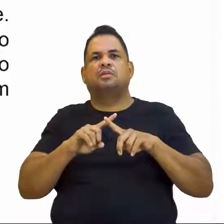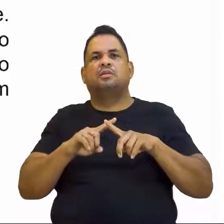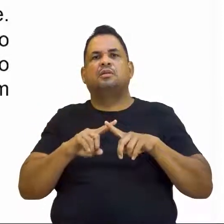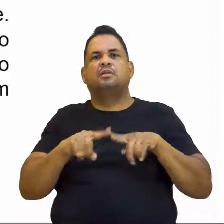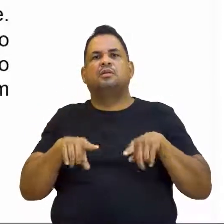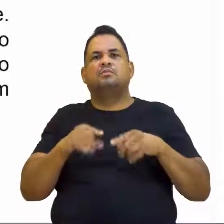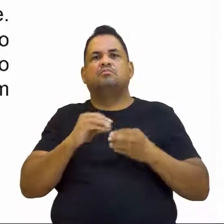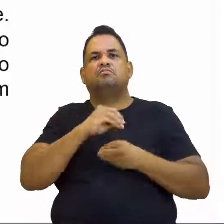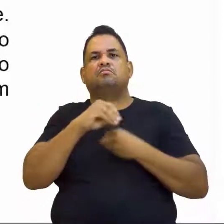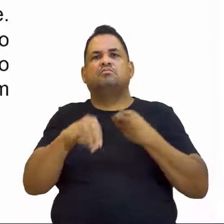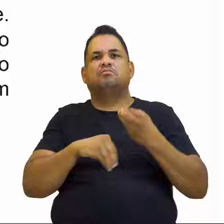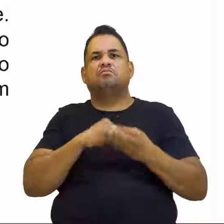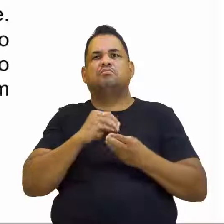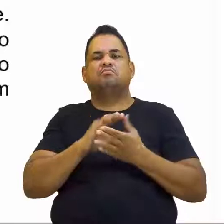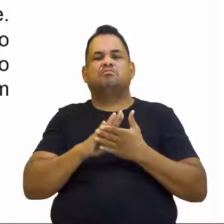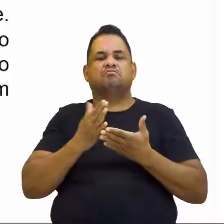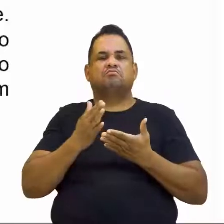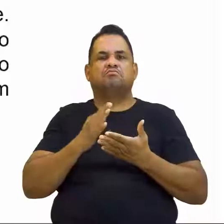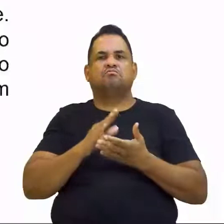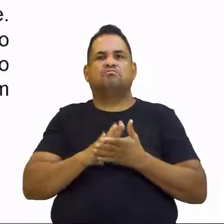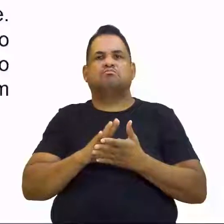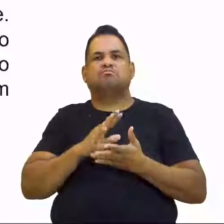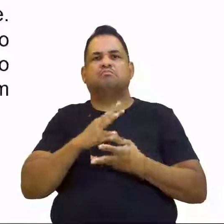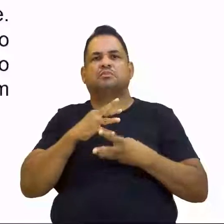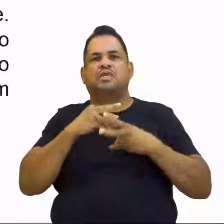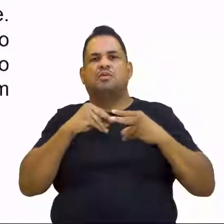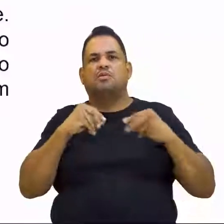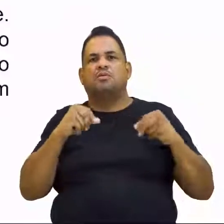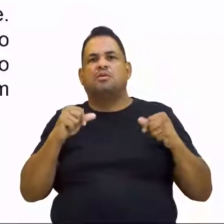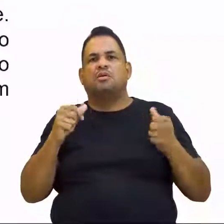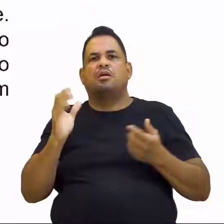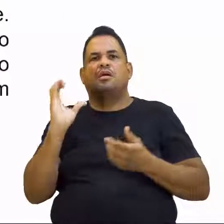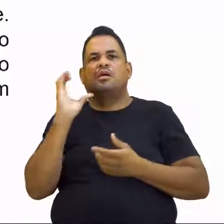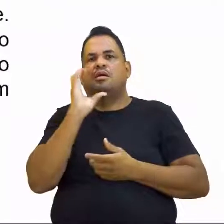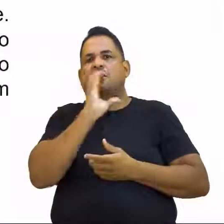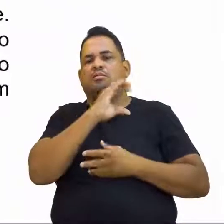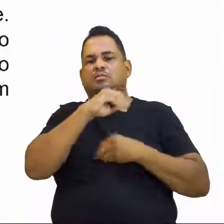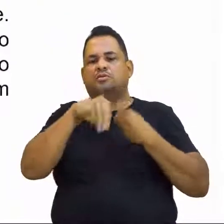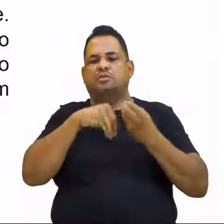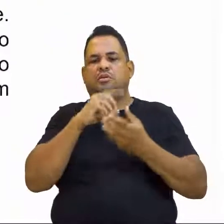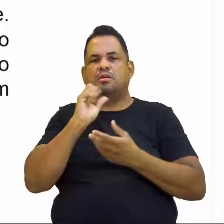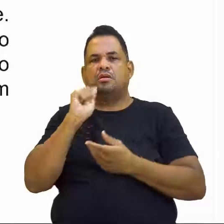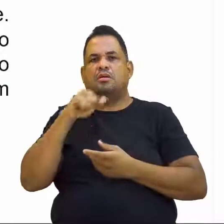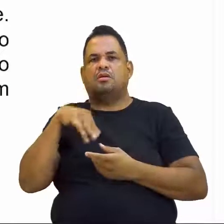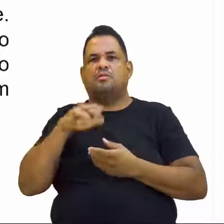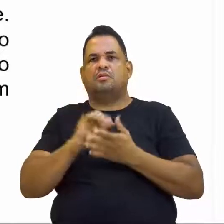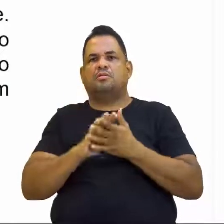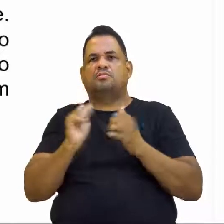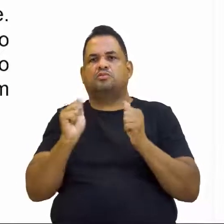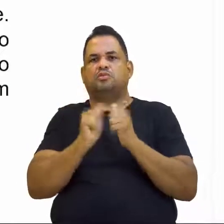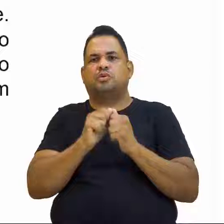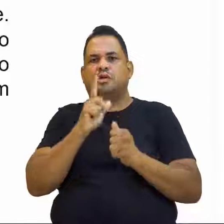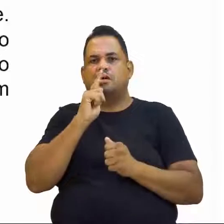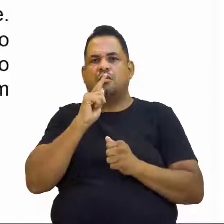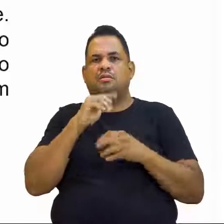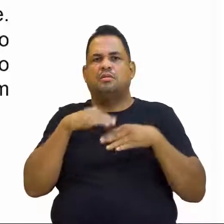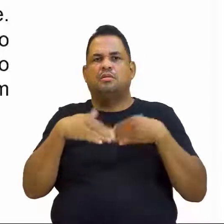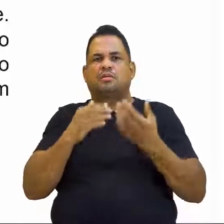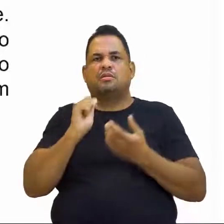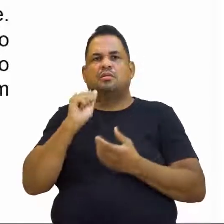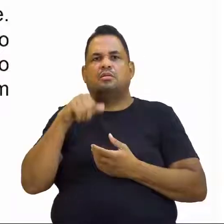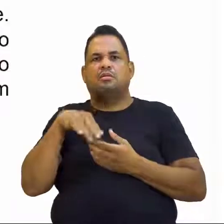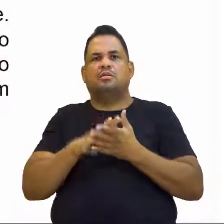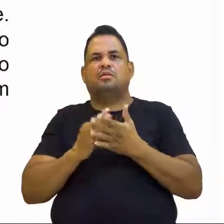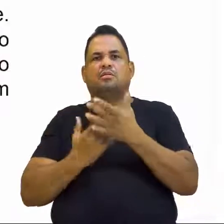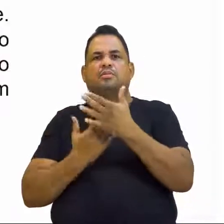é um composto instável que se decompõe rapidamente em amônia e água. Como a amônia ela